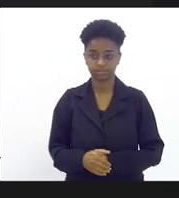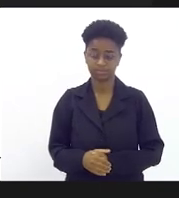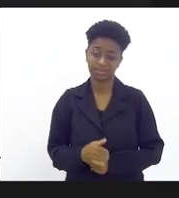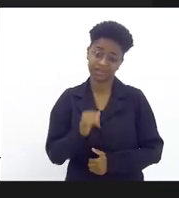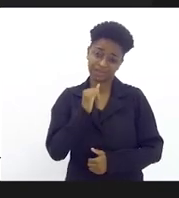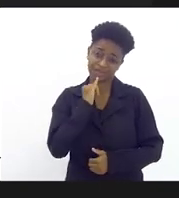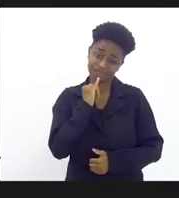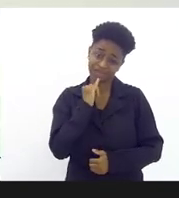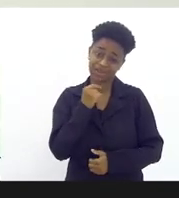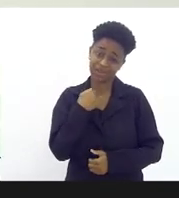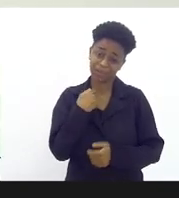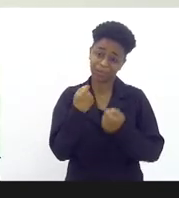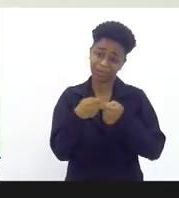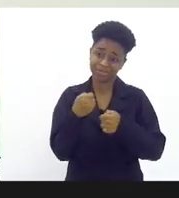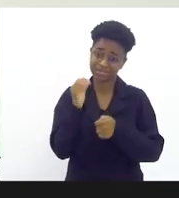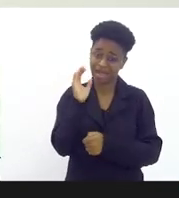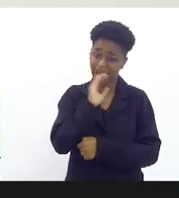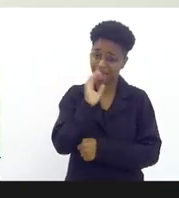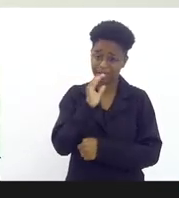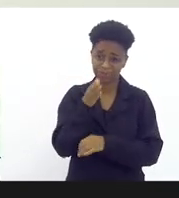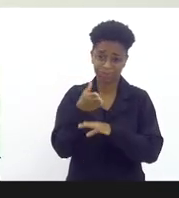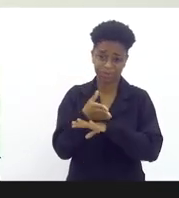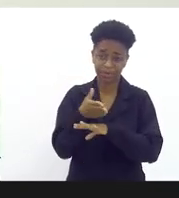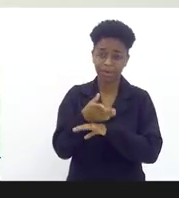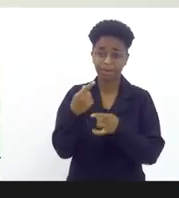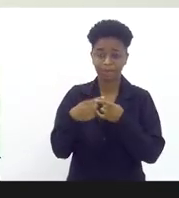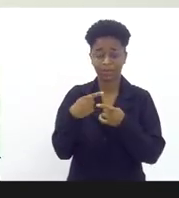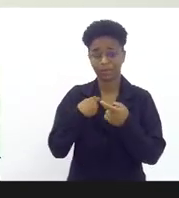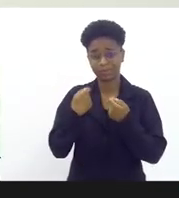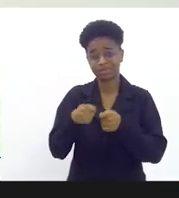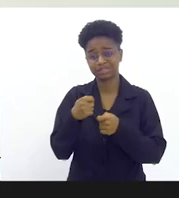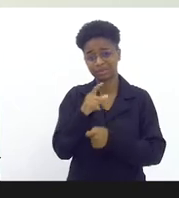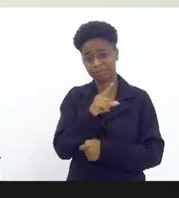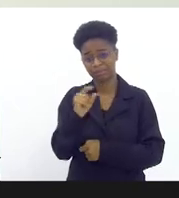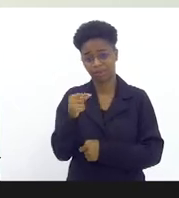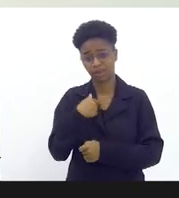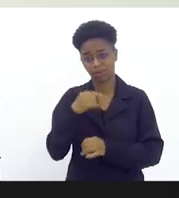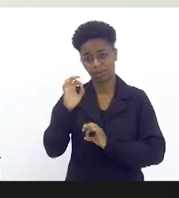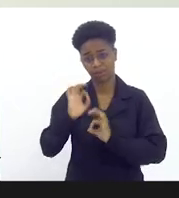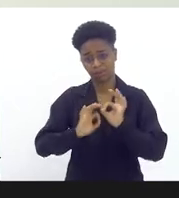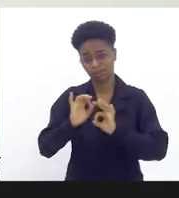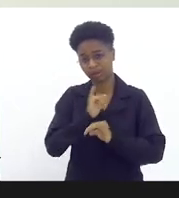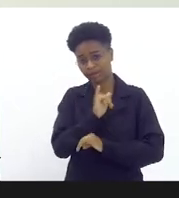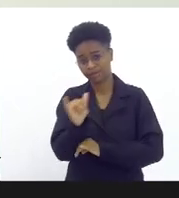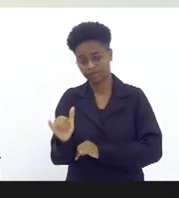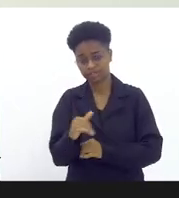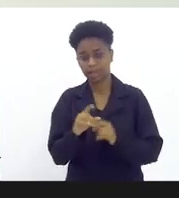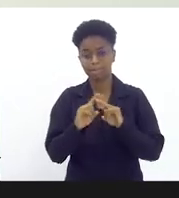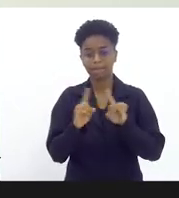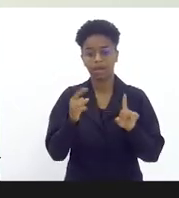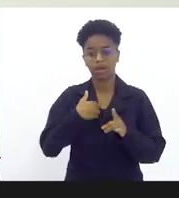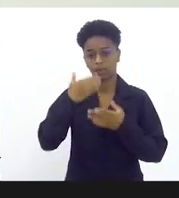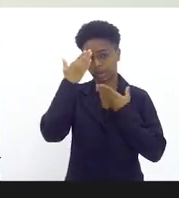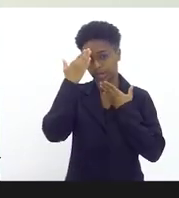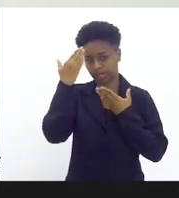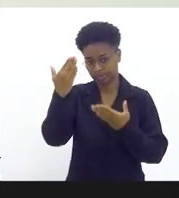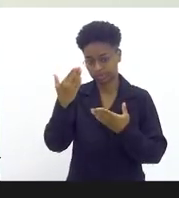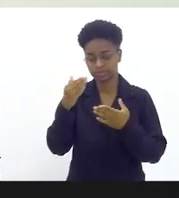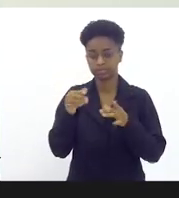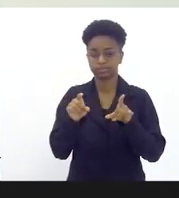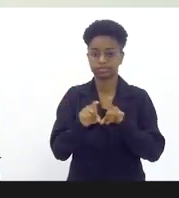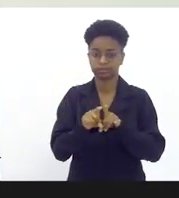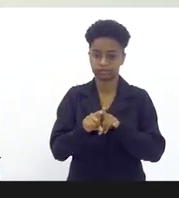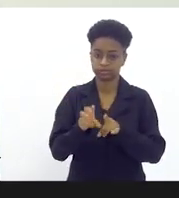Infelizmente, vou precisar participar muito rapidinho, porque já estava precisando sair, tinha avisado aqui a organização. Mas agradecer, em nome